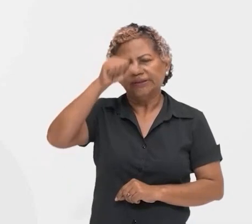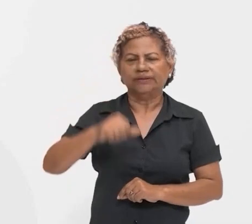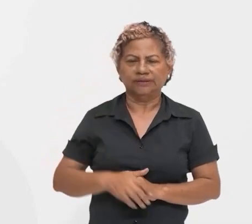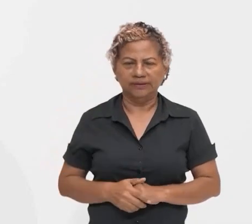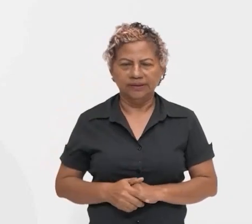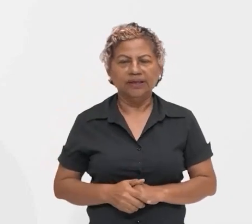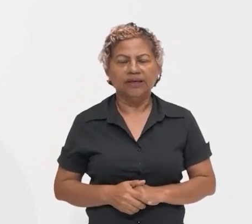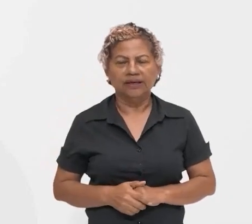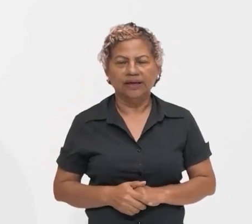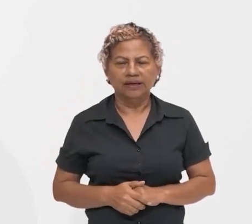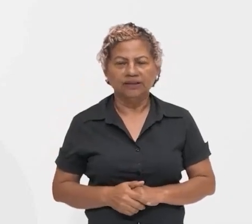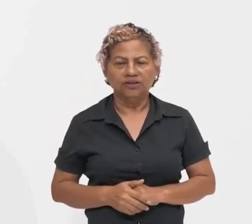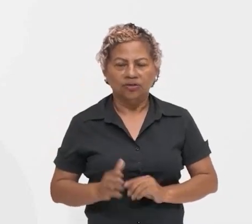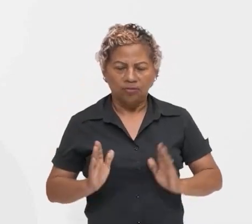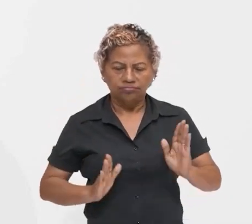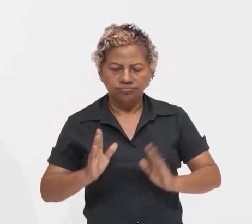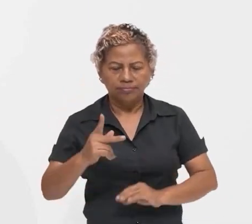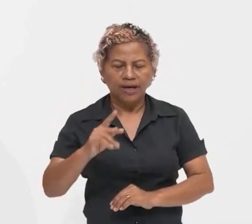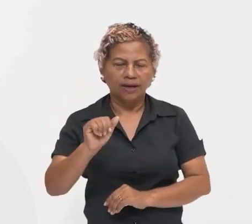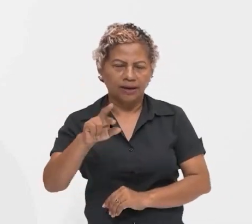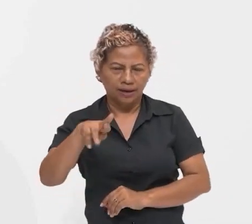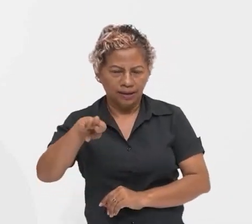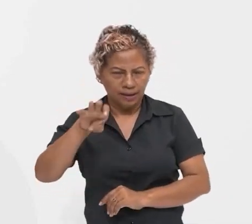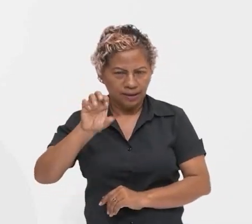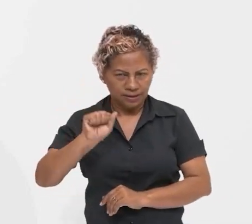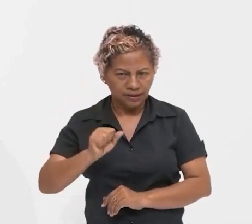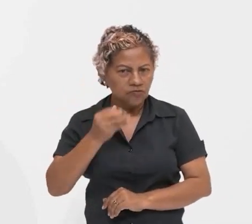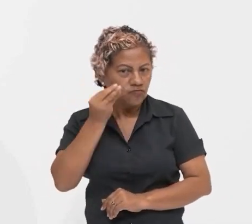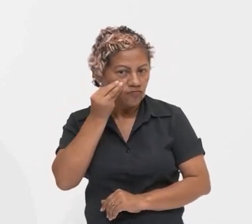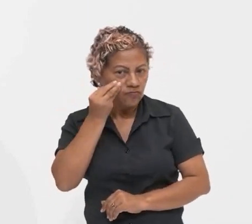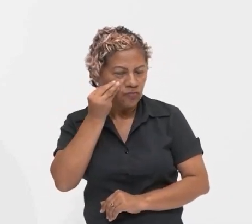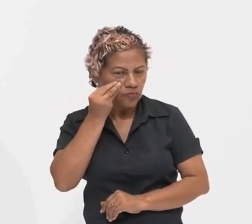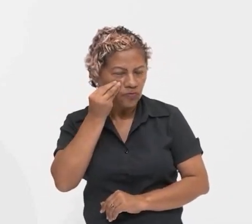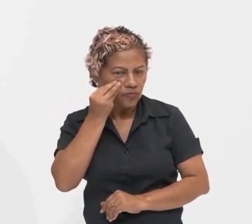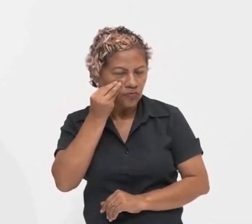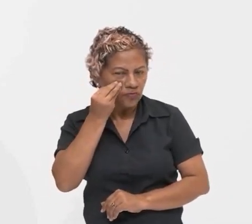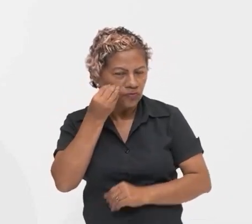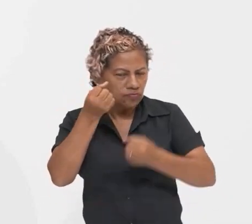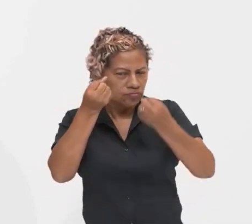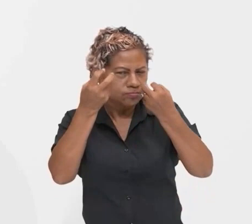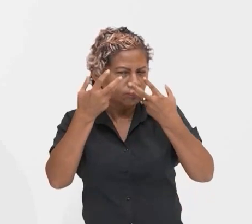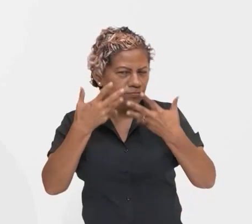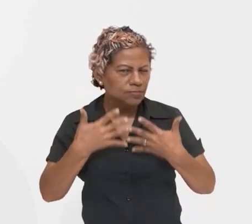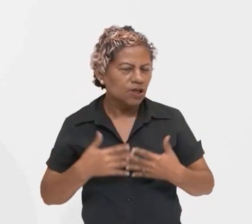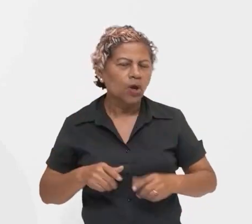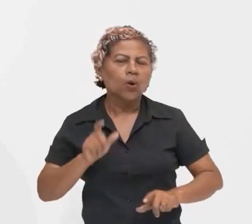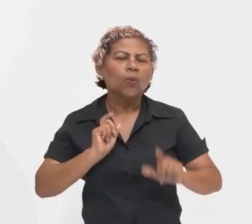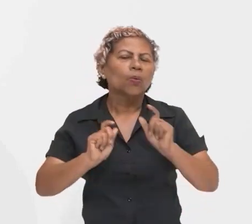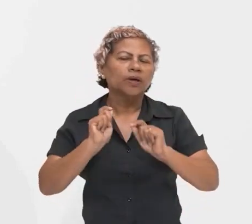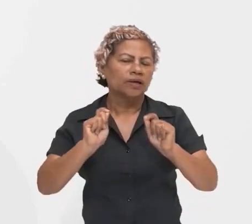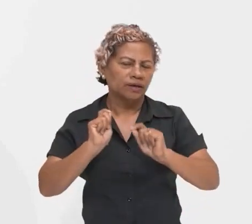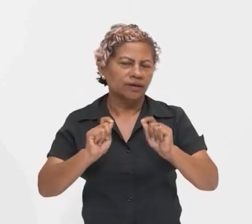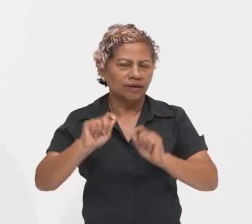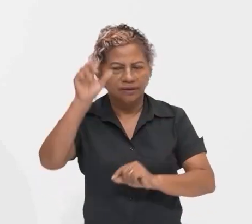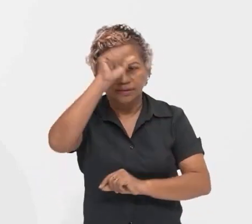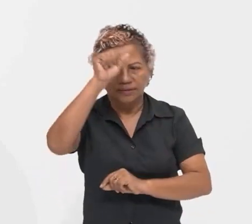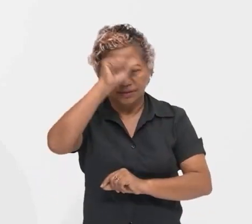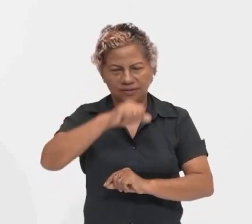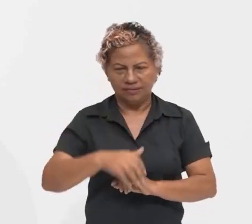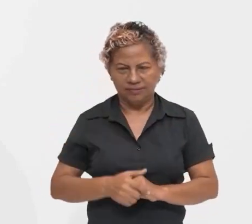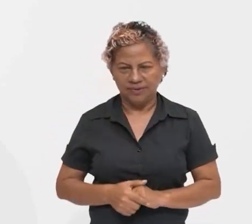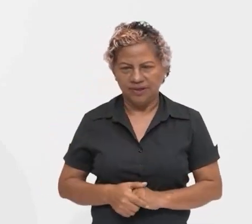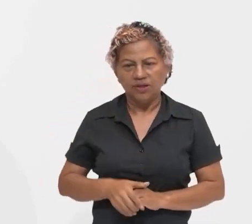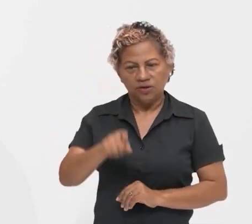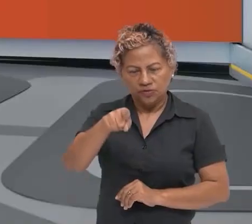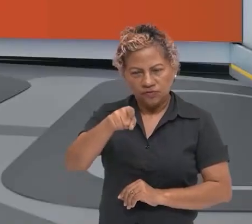refletirem, o que é aprendizagem entre pares? Vamos conhecer um pouquinho mais sobre o que é essa aprendizagem entre pares e